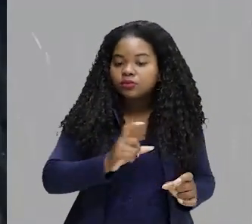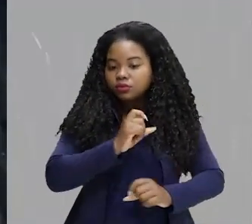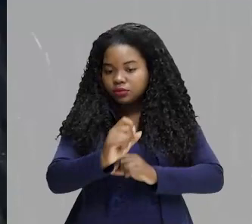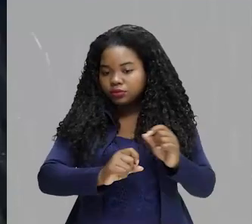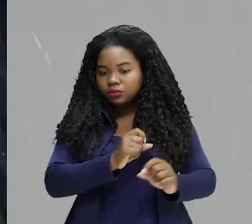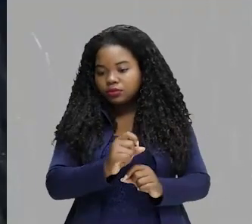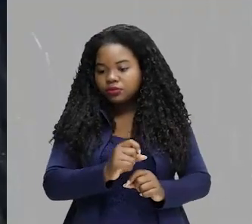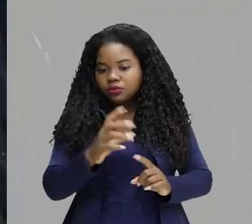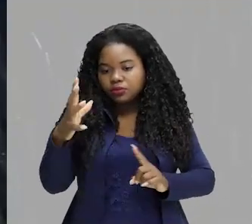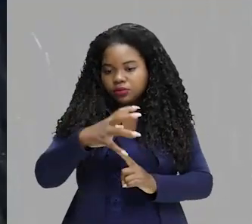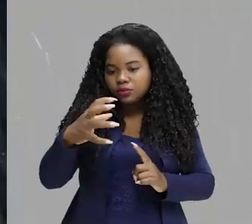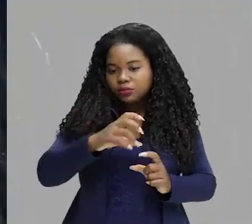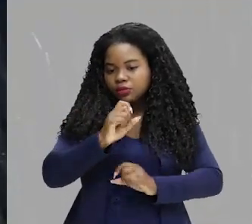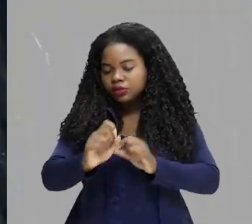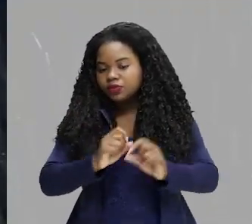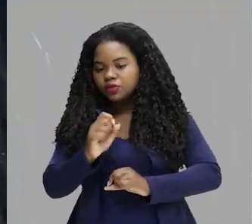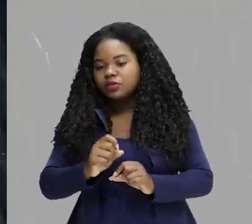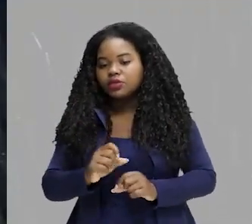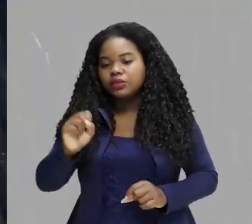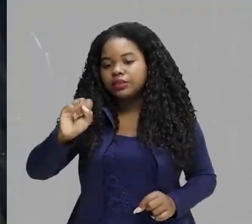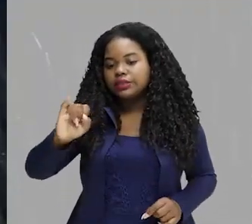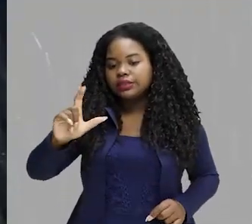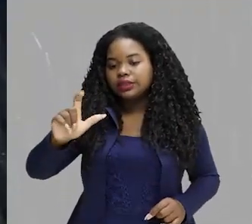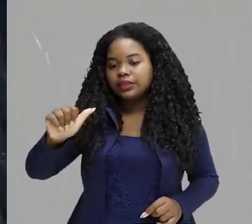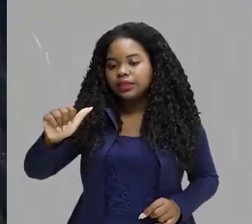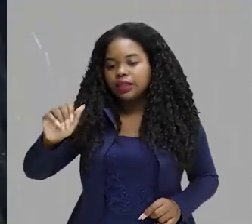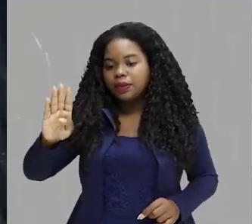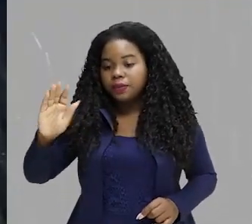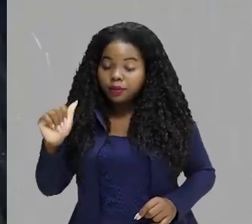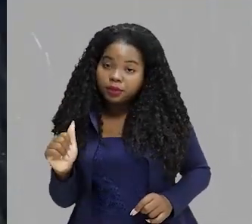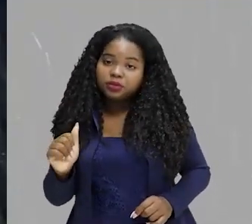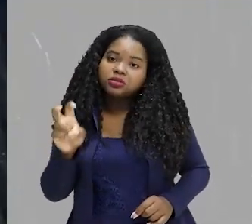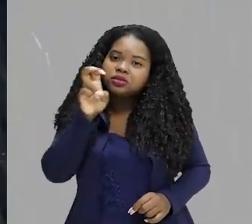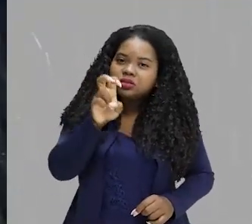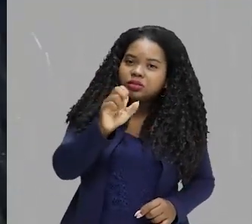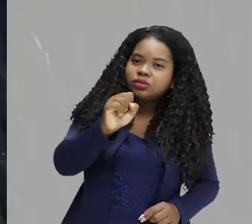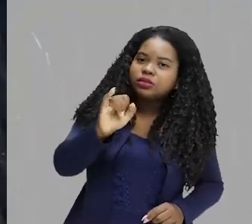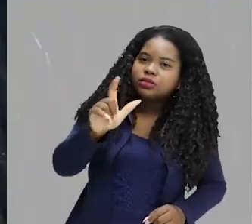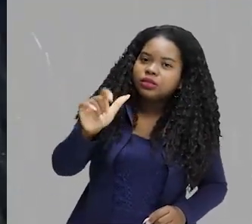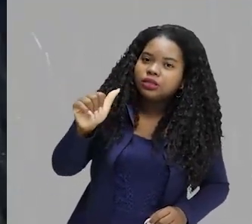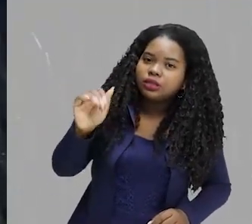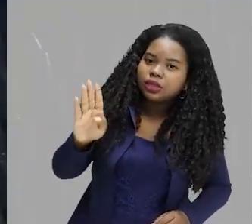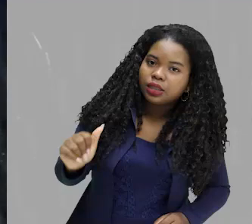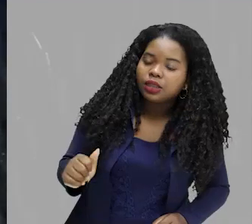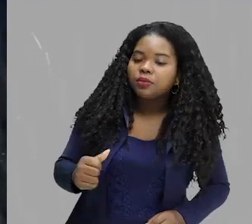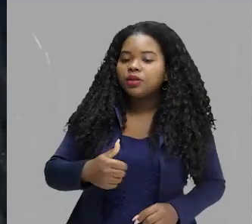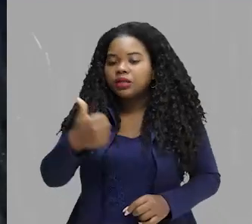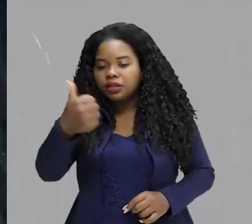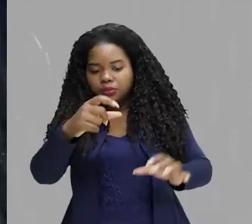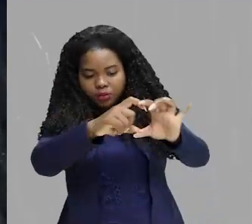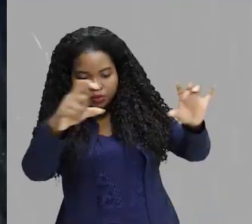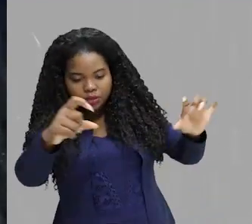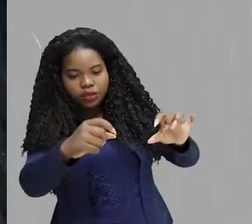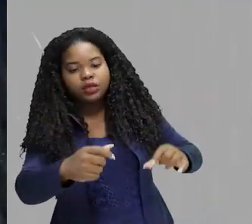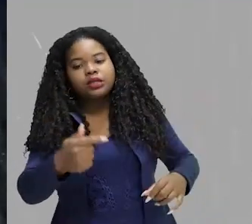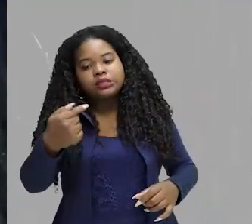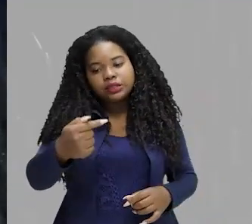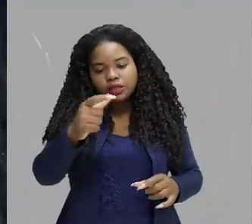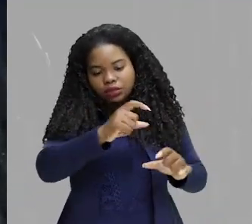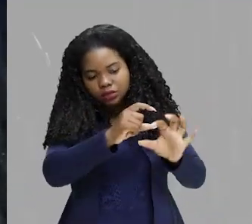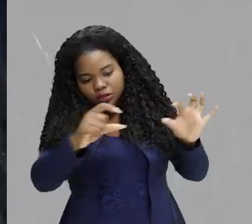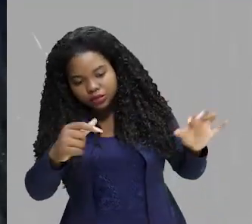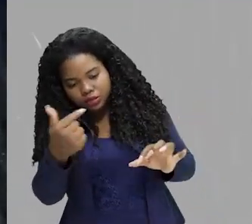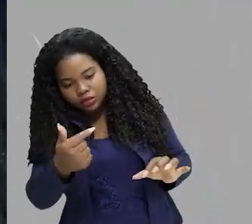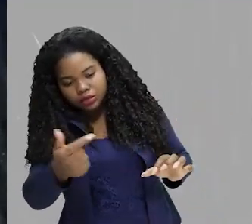uma construção silábica, sempre formado por 5 sílabas na primeira linha, 7 sílabas na segunda e